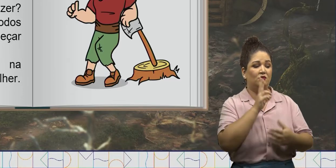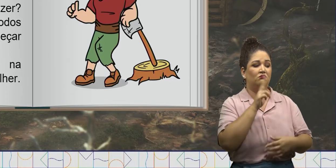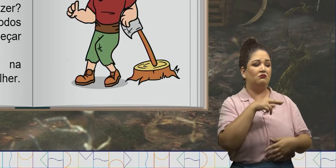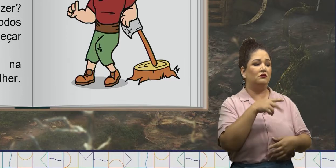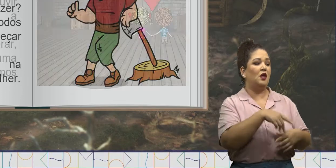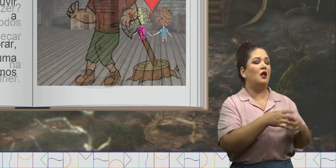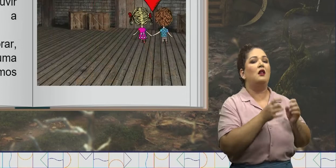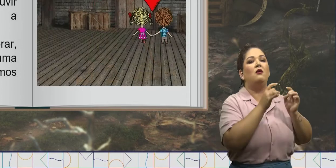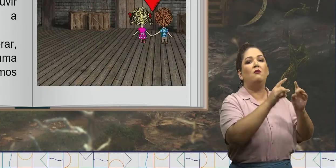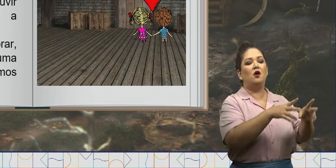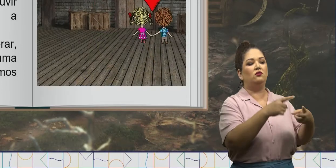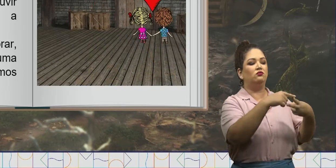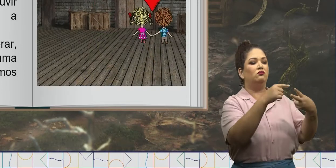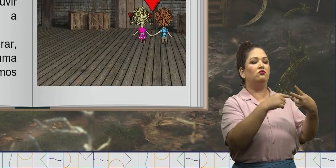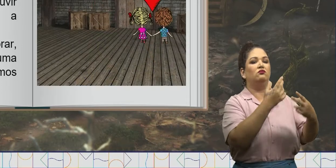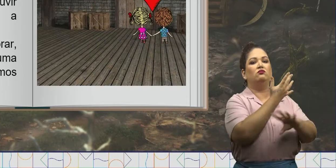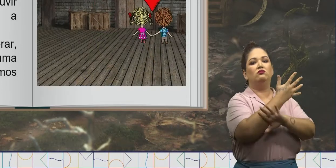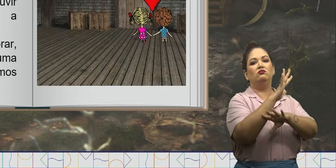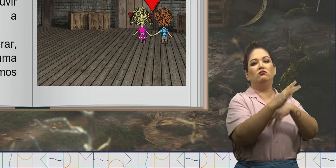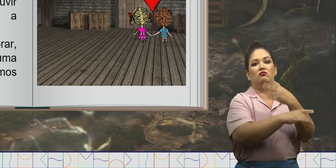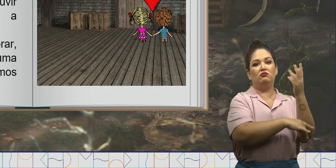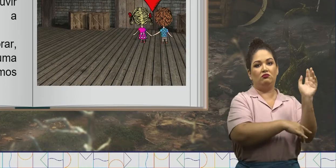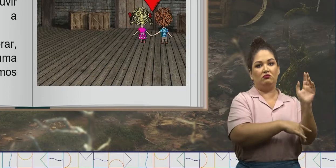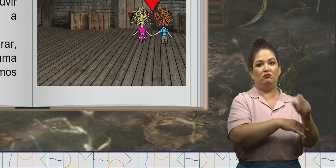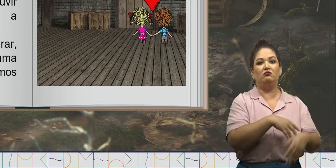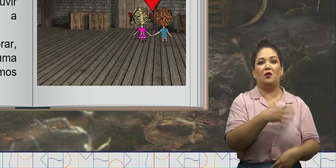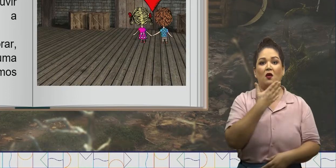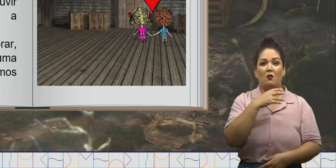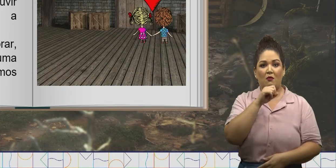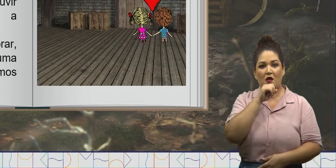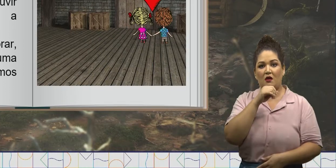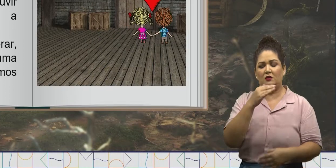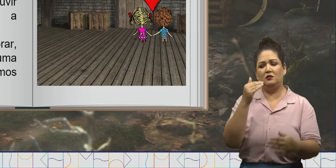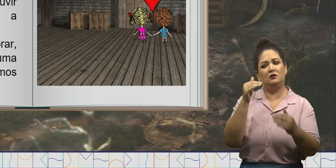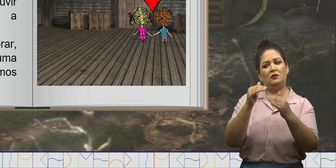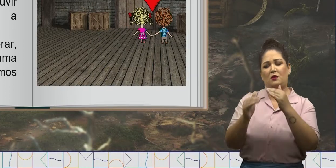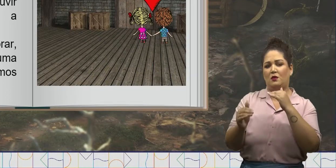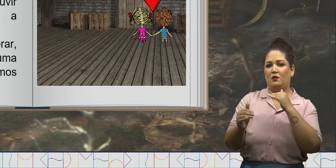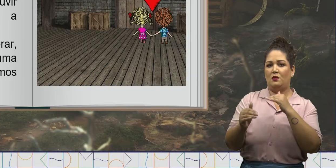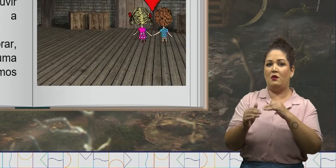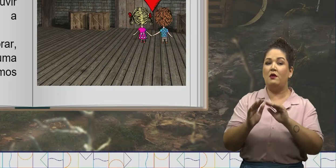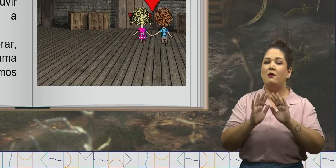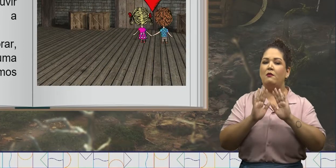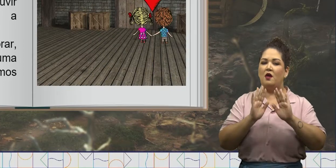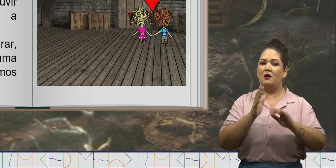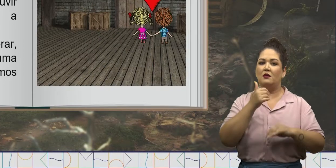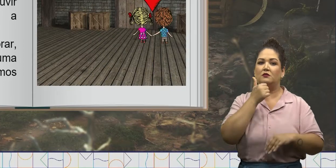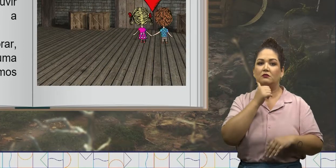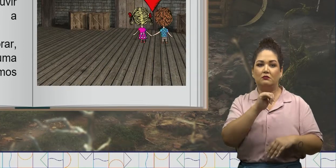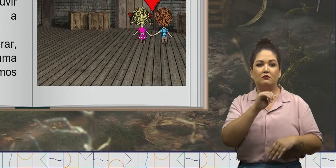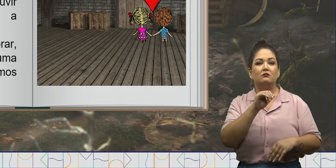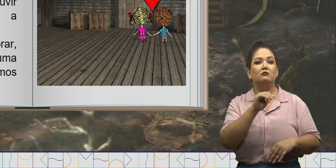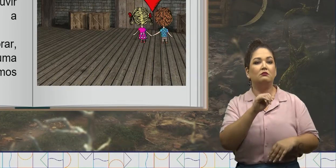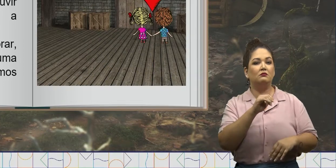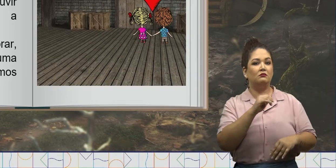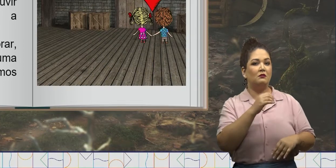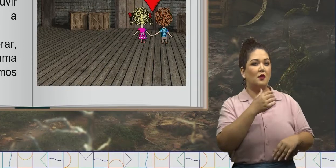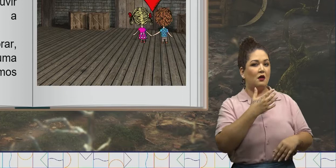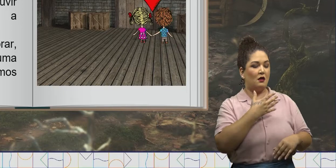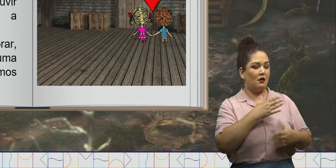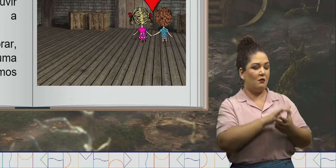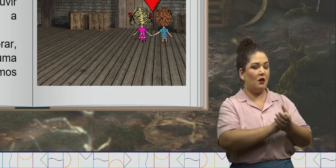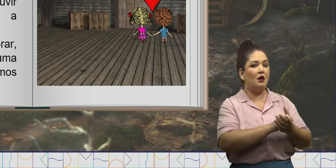respondeu a mulher. O lenhador não queria concordar com o plano, mas foi